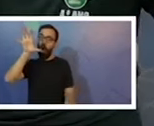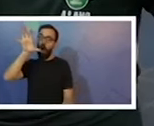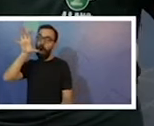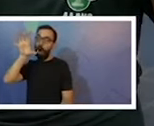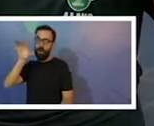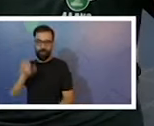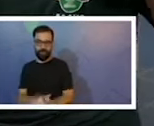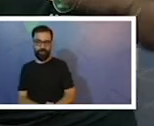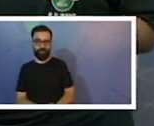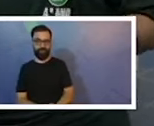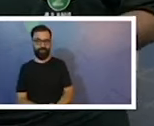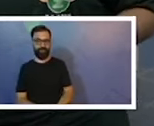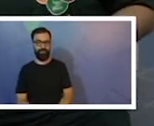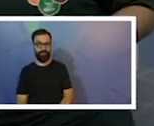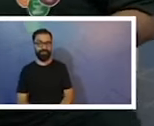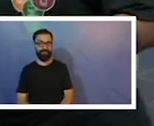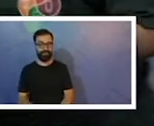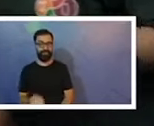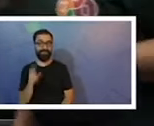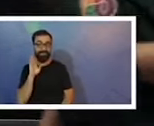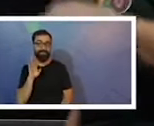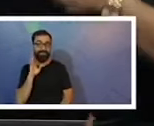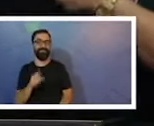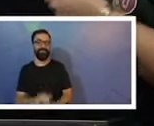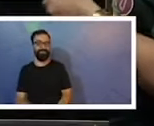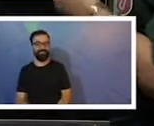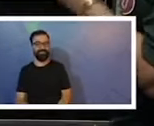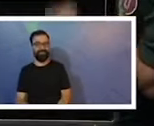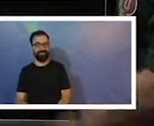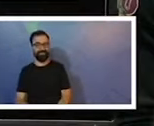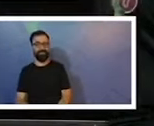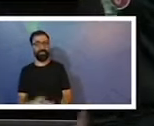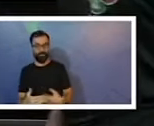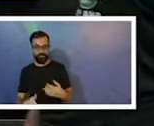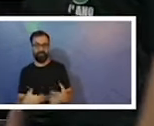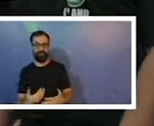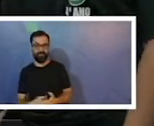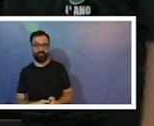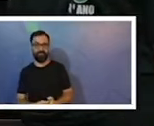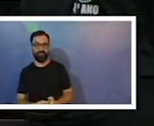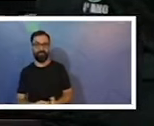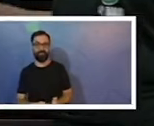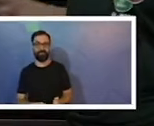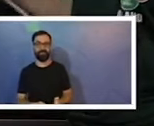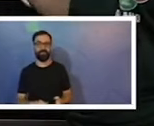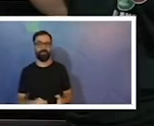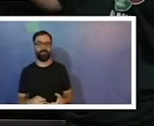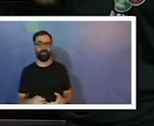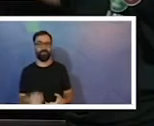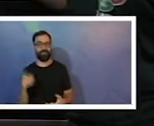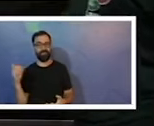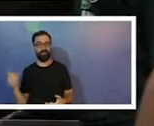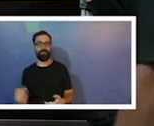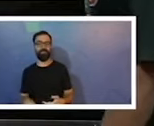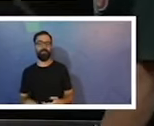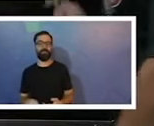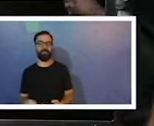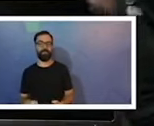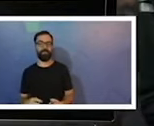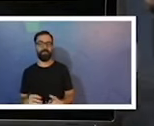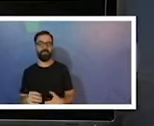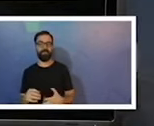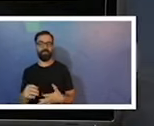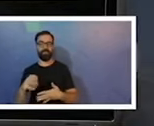escutar aquele uivo? Interessante, não é? Mas continuando com a nossa aula, vamos para a apostila, a unidade